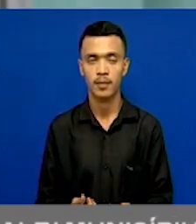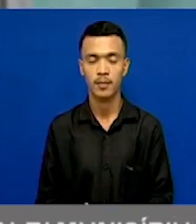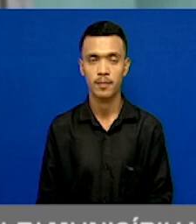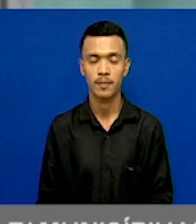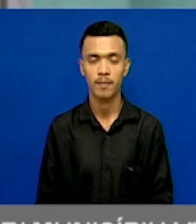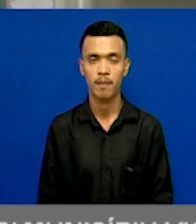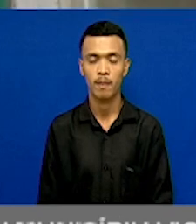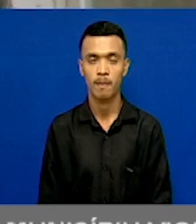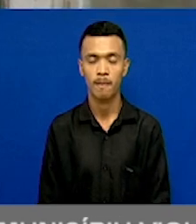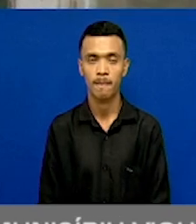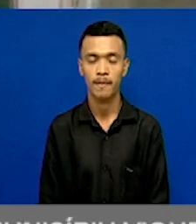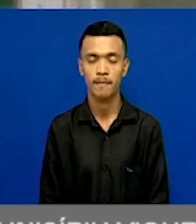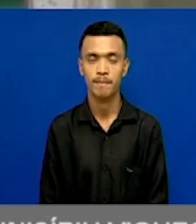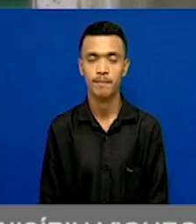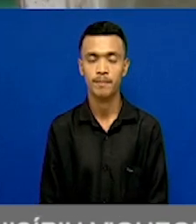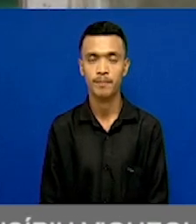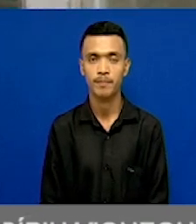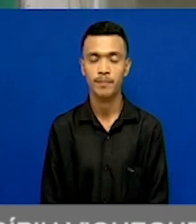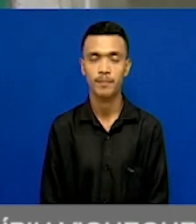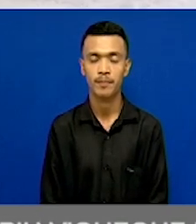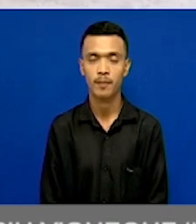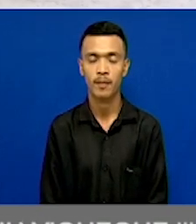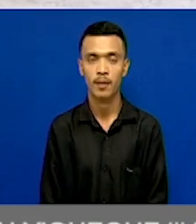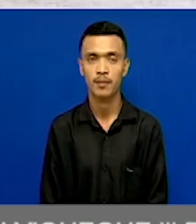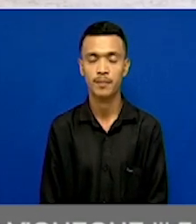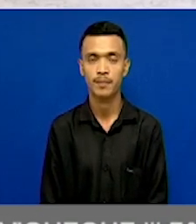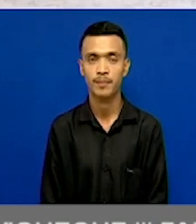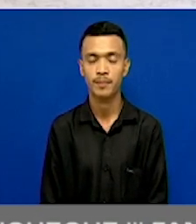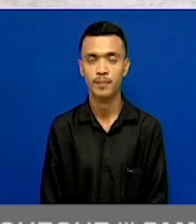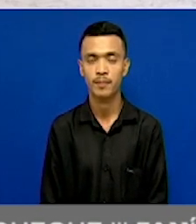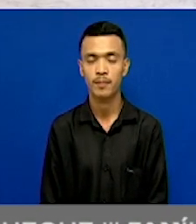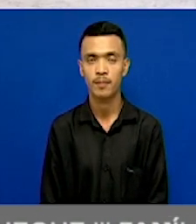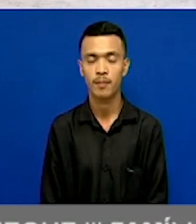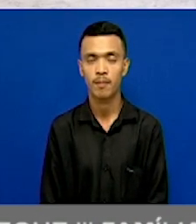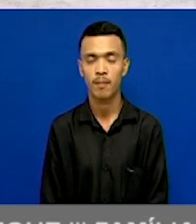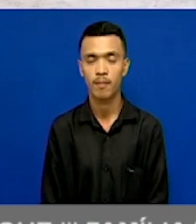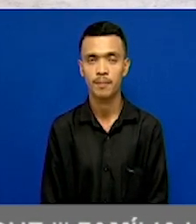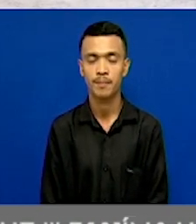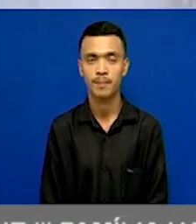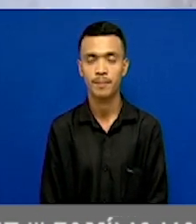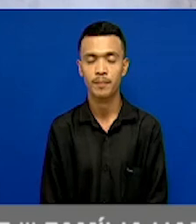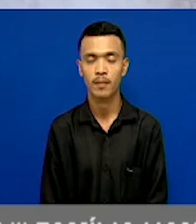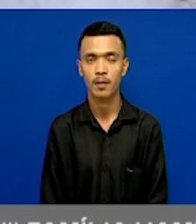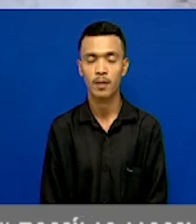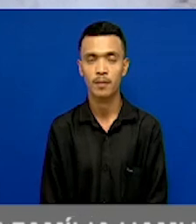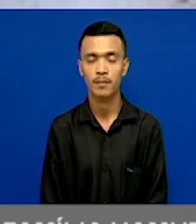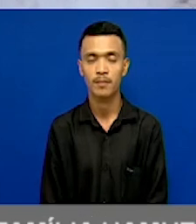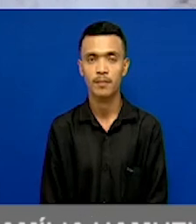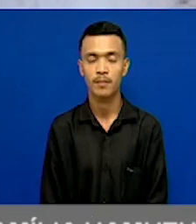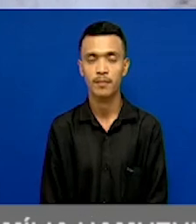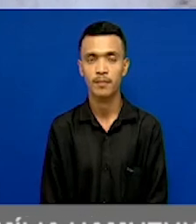Naafa, Alasafa, Auraba, Ulabuti, Samagia, Selegua, Onebu,